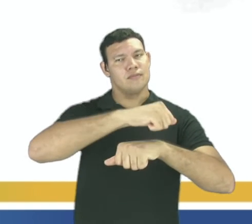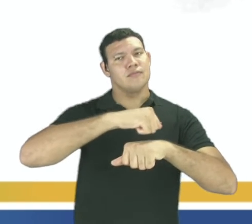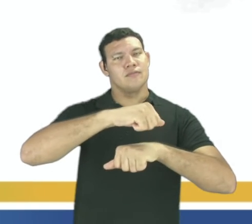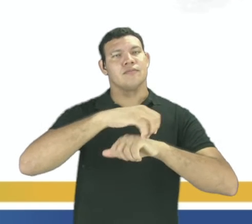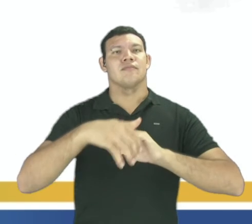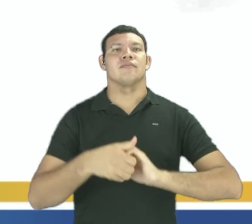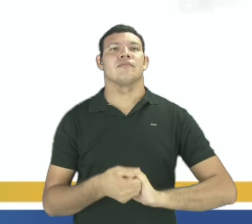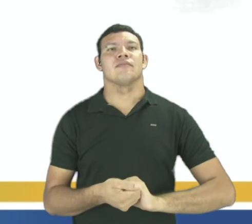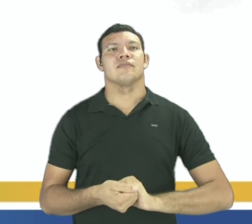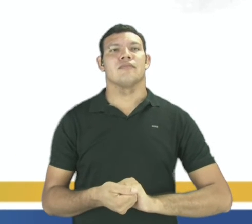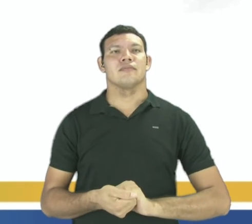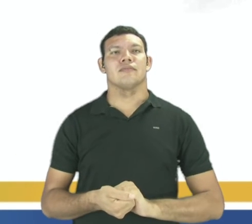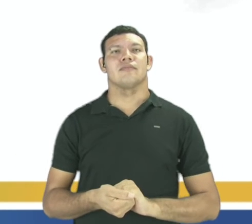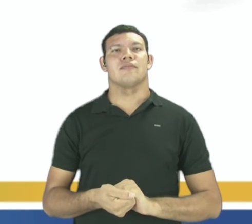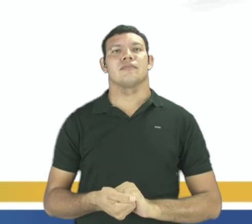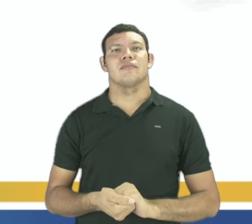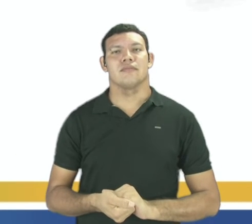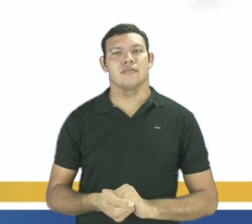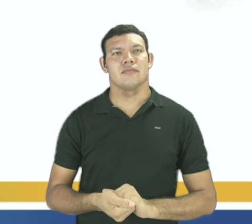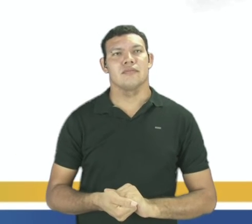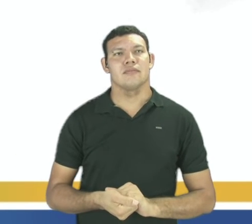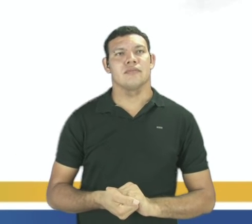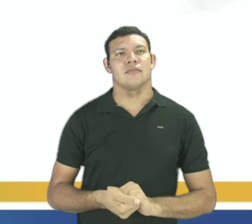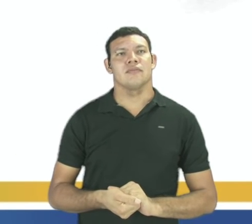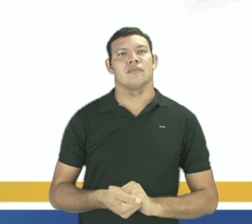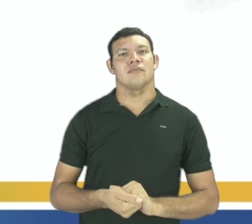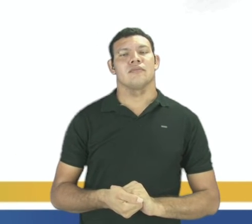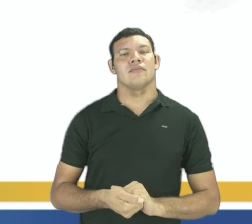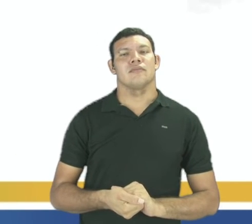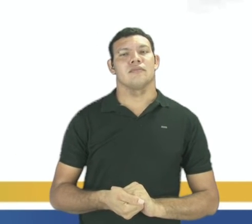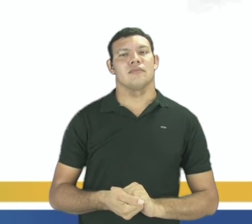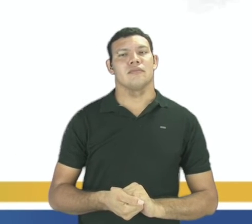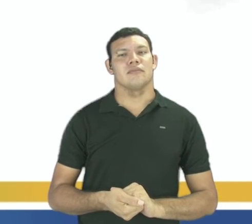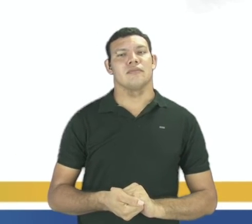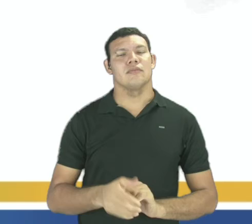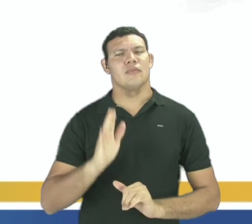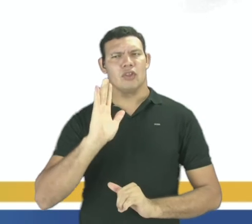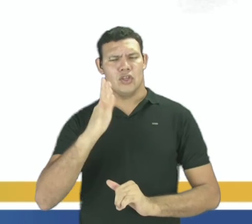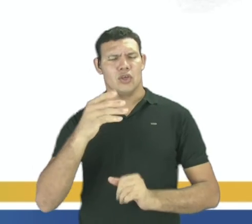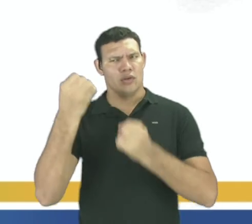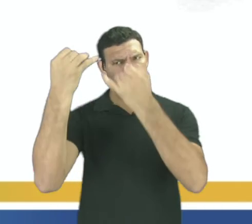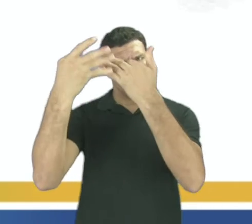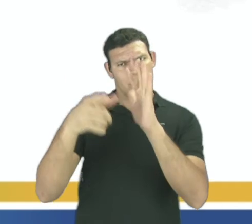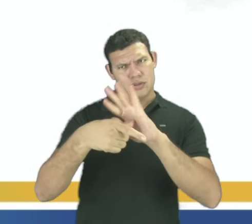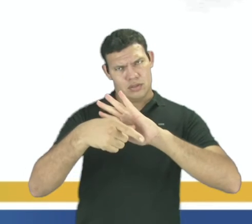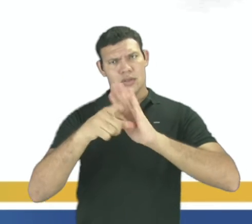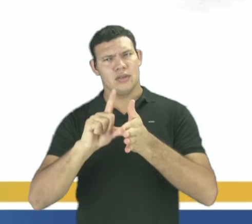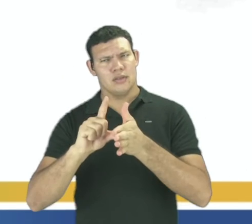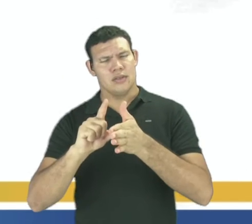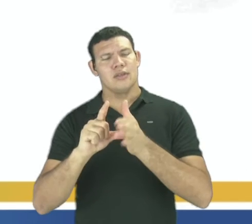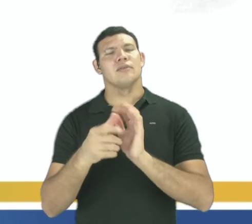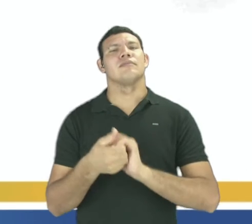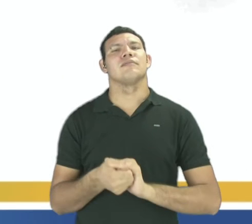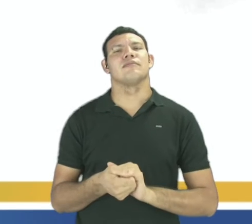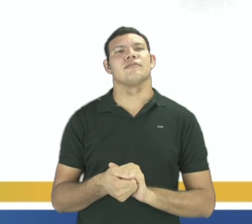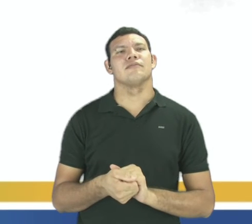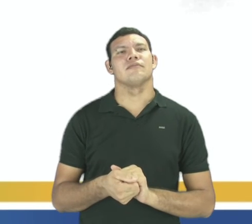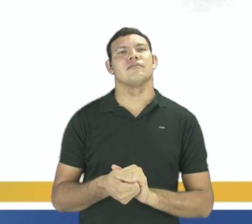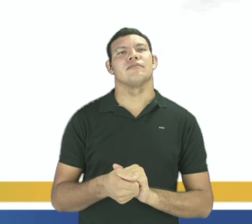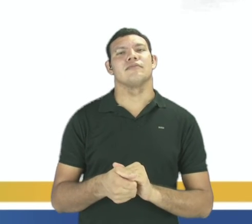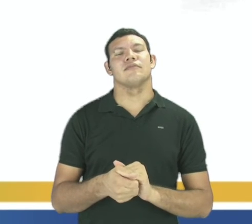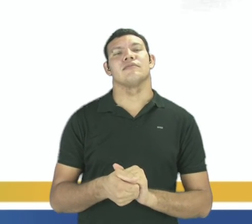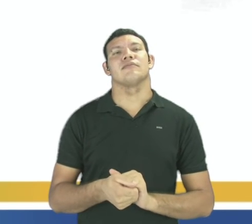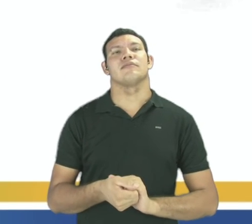circunstâncias àquelas categorias gramaticais que citamos anteriormente. Adjetivo, substantivo, advérbio ou